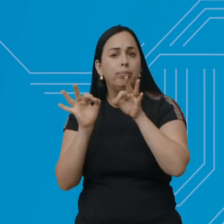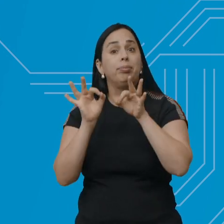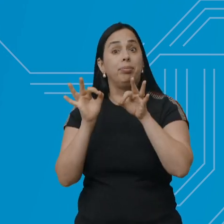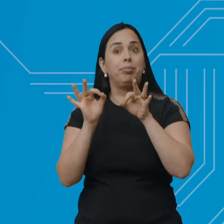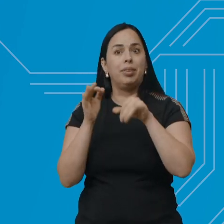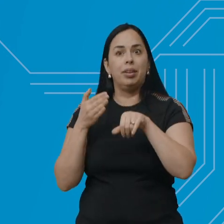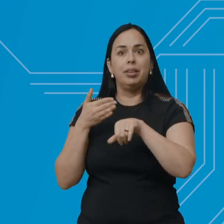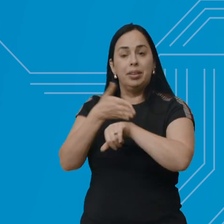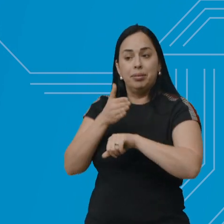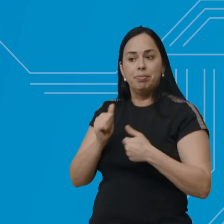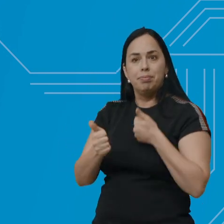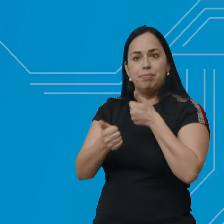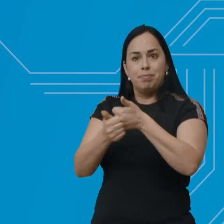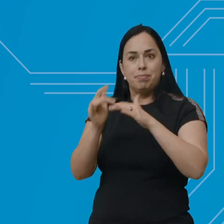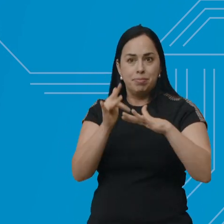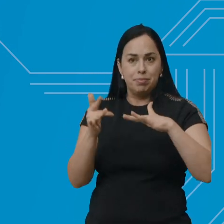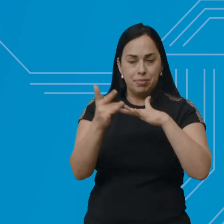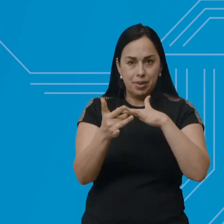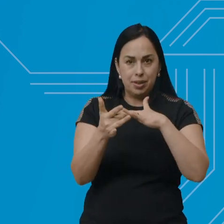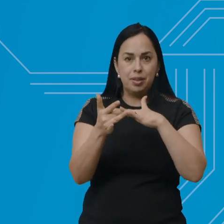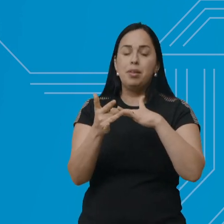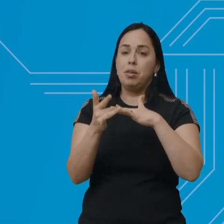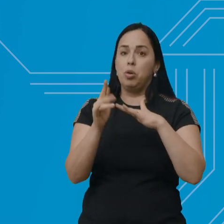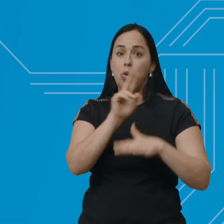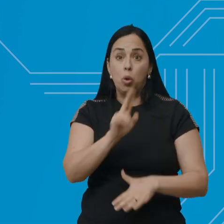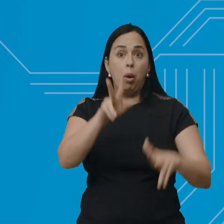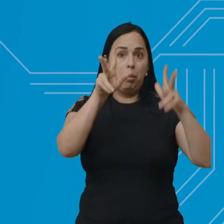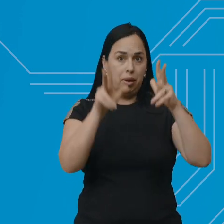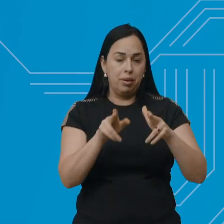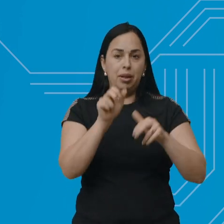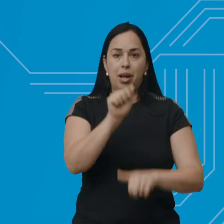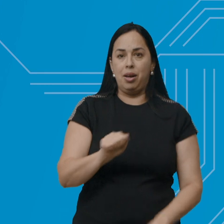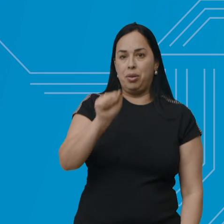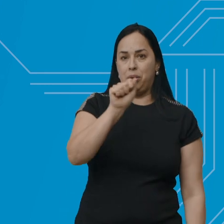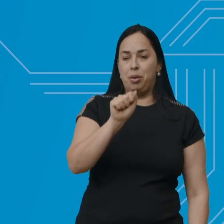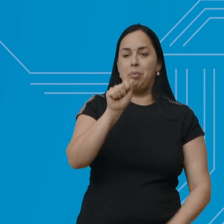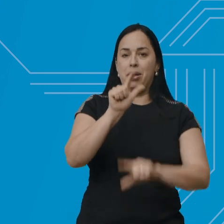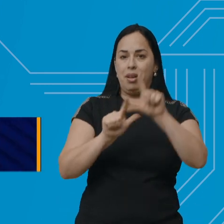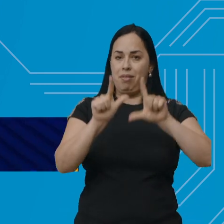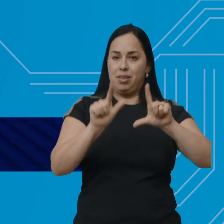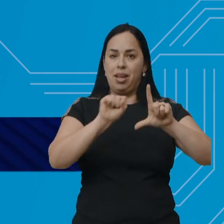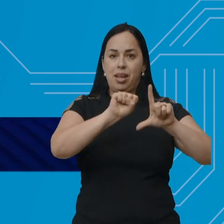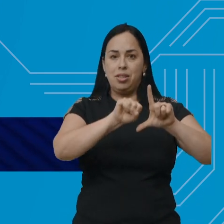notícias da TV Câmara, nos siga pelas redes sociais, todas pelo mesmo endereço,